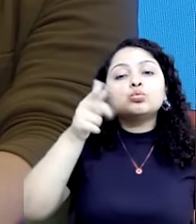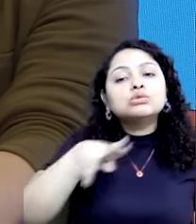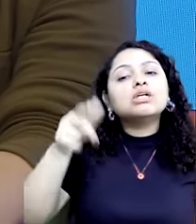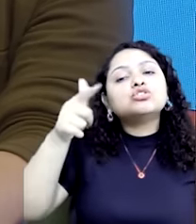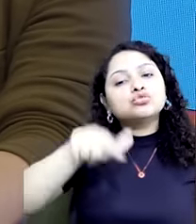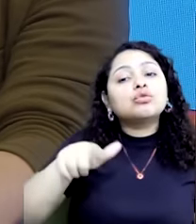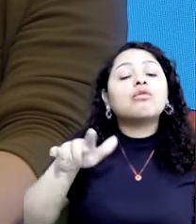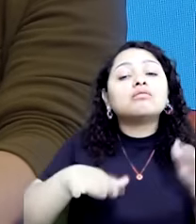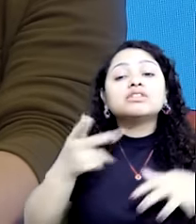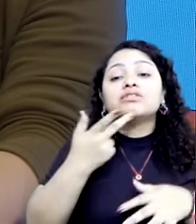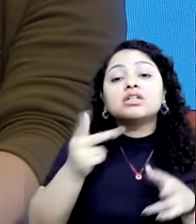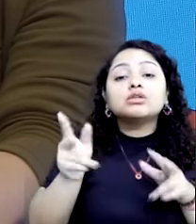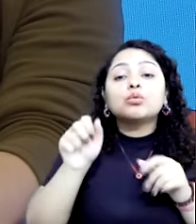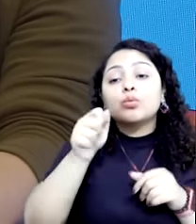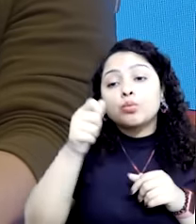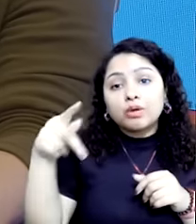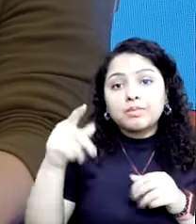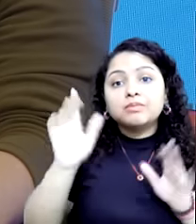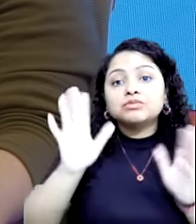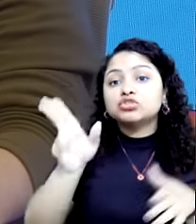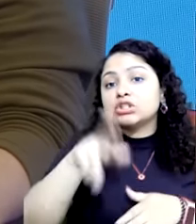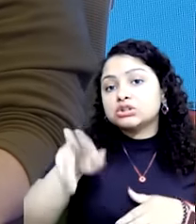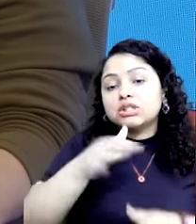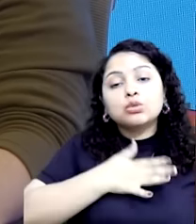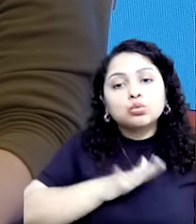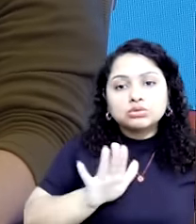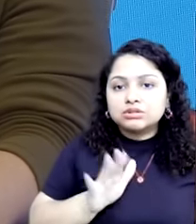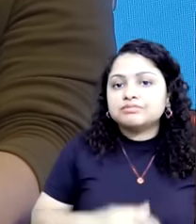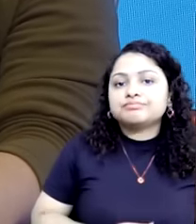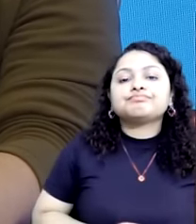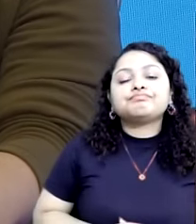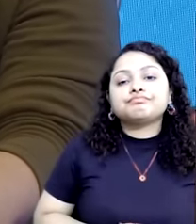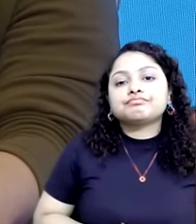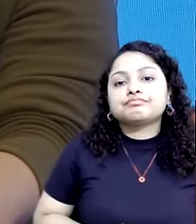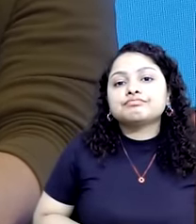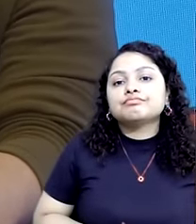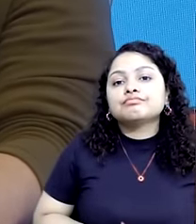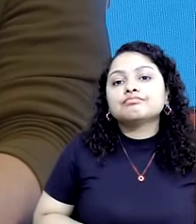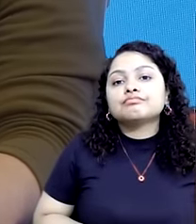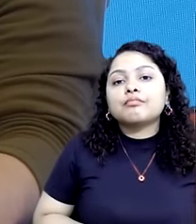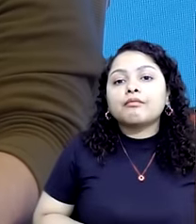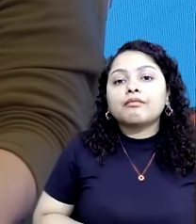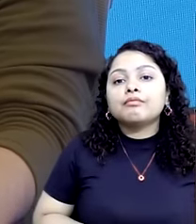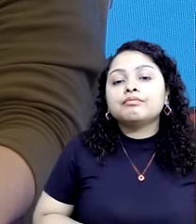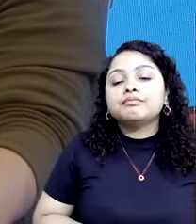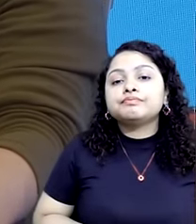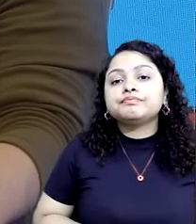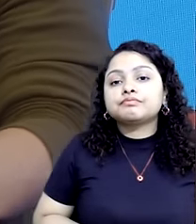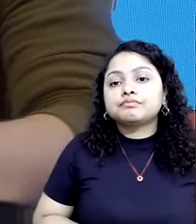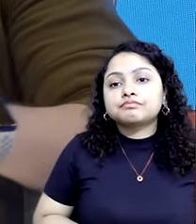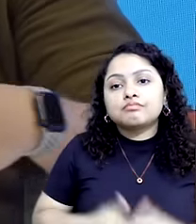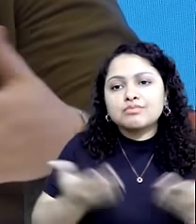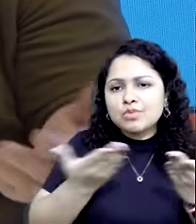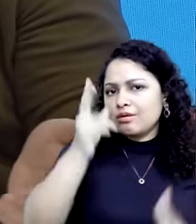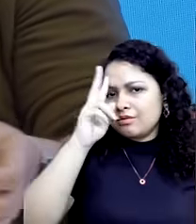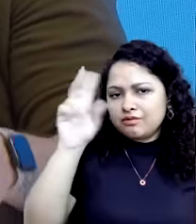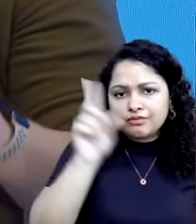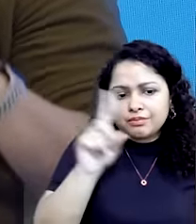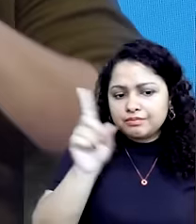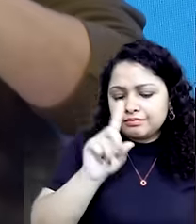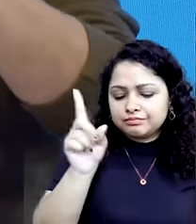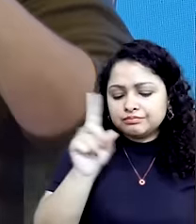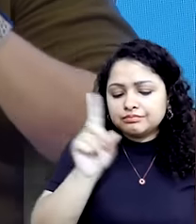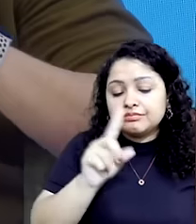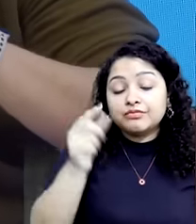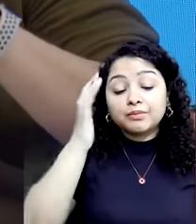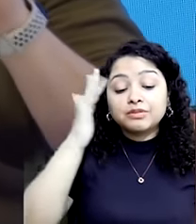falando de algum aplicativo aqui que alguém fala mas eu já usei e não gostei eu sempre conto de uma história que eu eu agora não vou me lembrar exatamente tempo mas